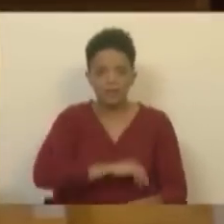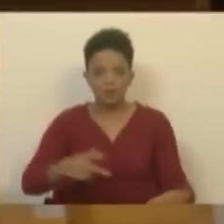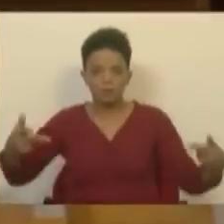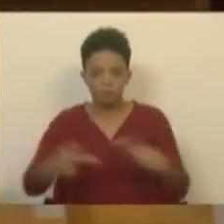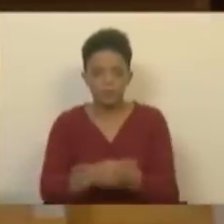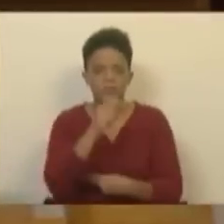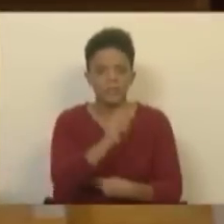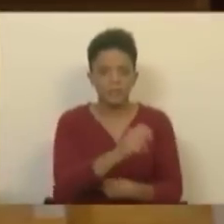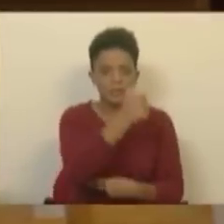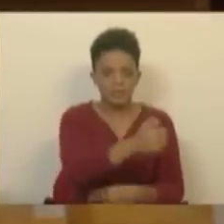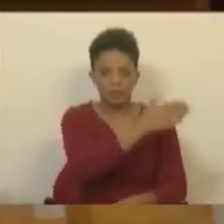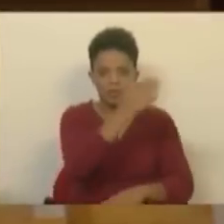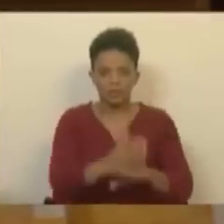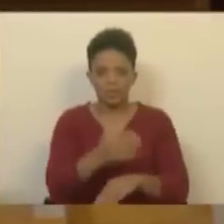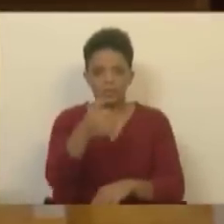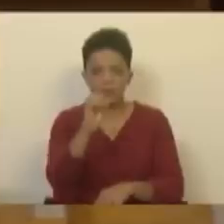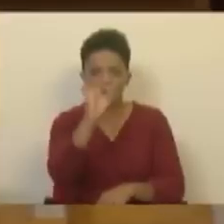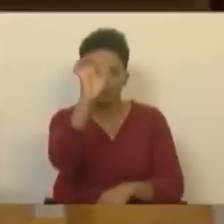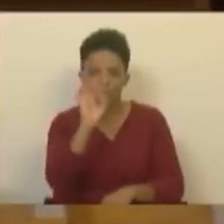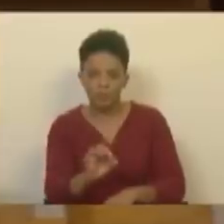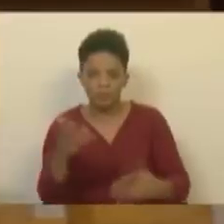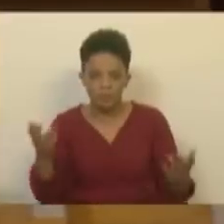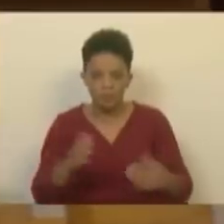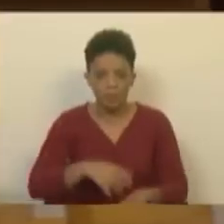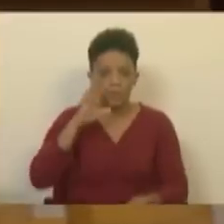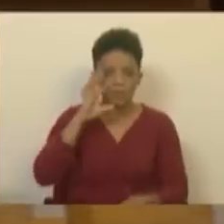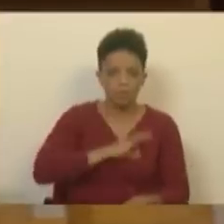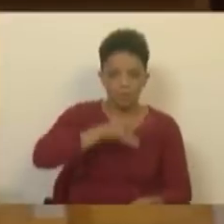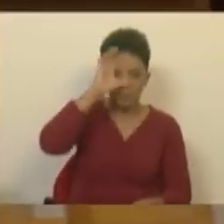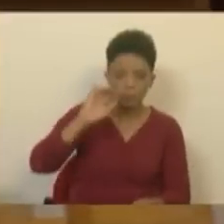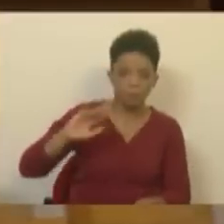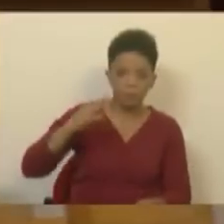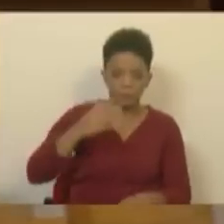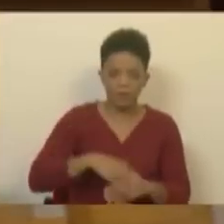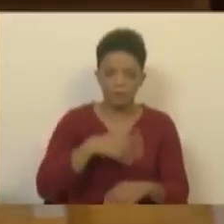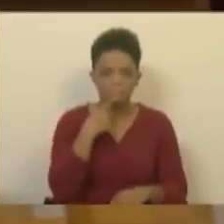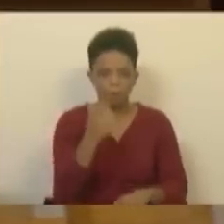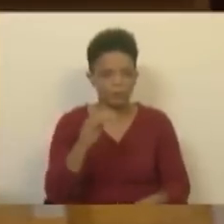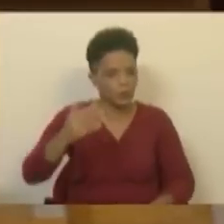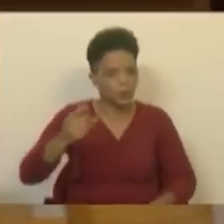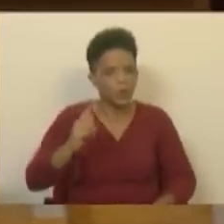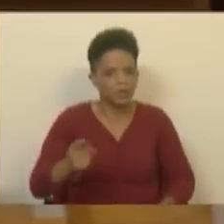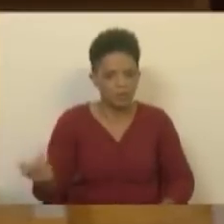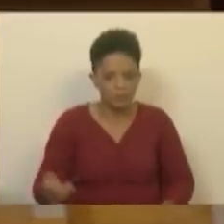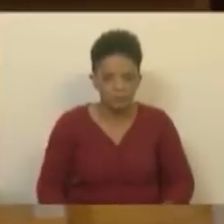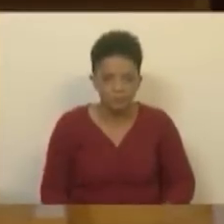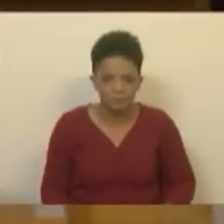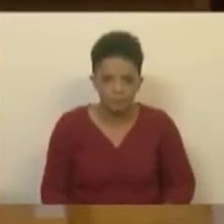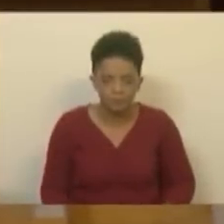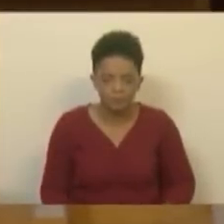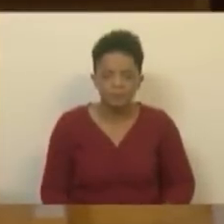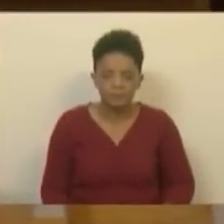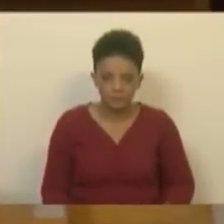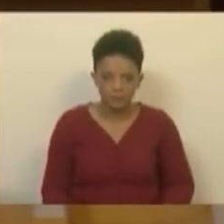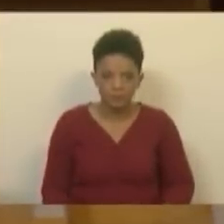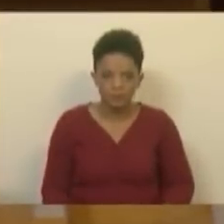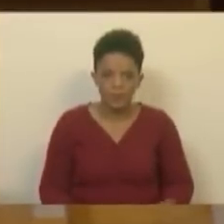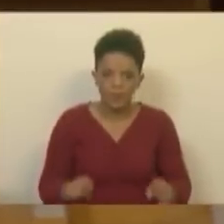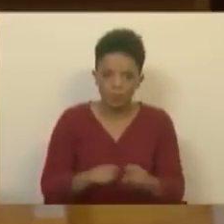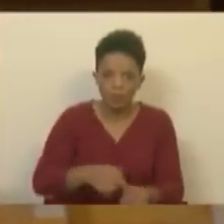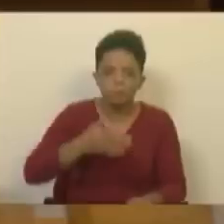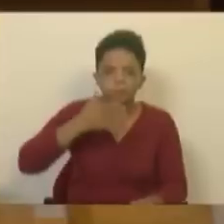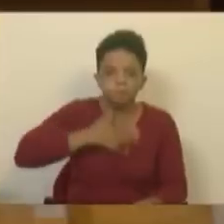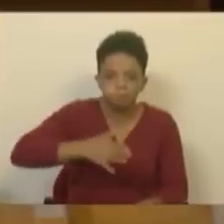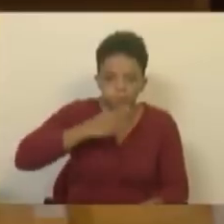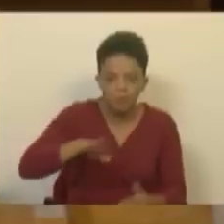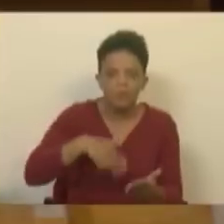entre os 35 e os 50%. o senhor o primeiro-ministro a primeira questão que lhe faça é esta é ou não o motivo mais do